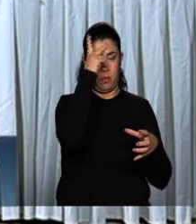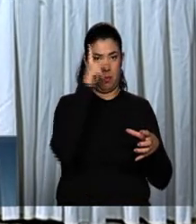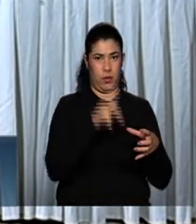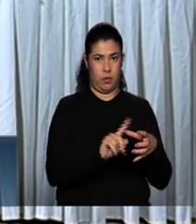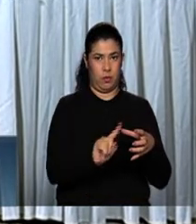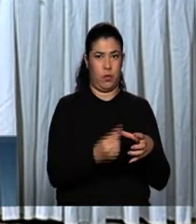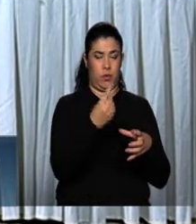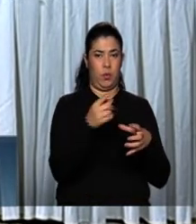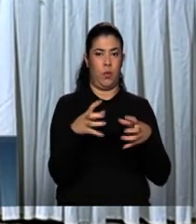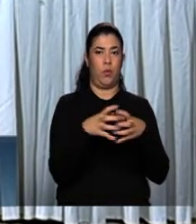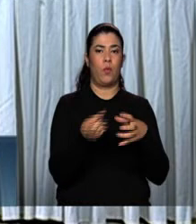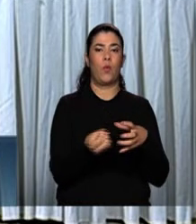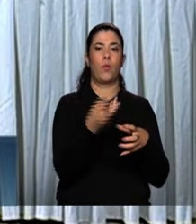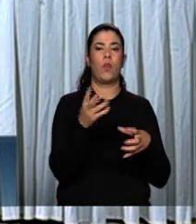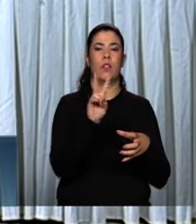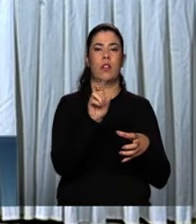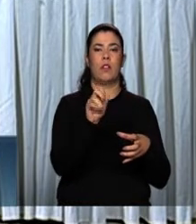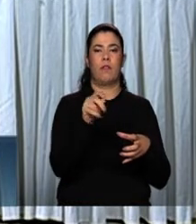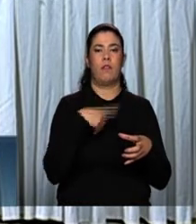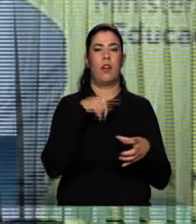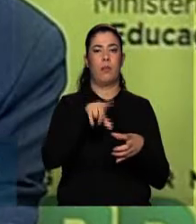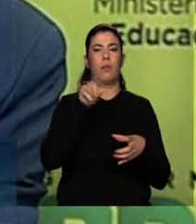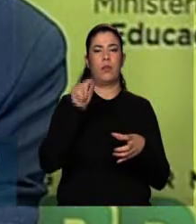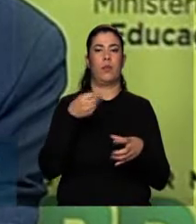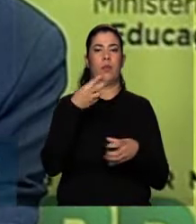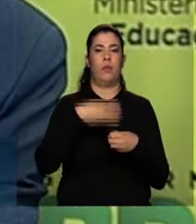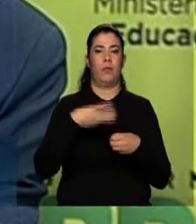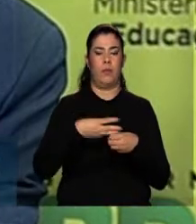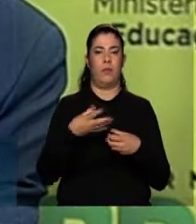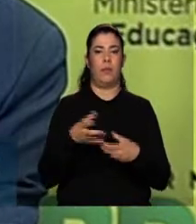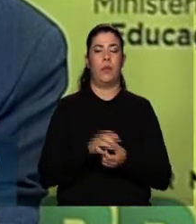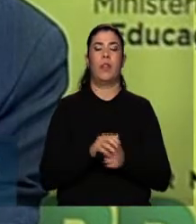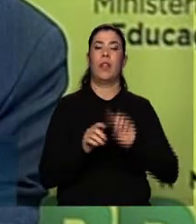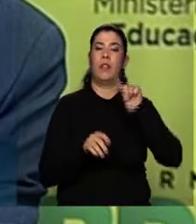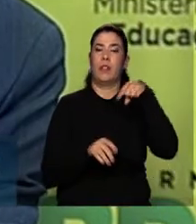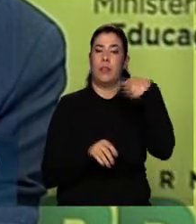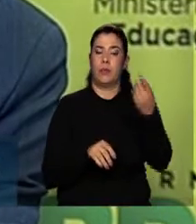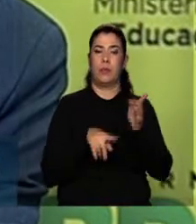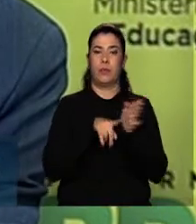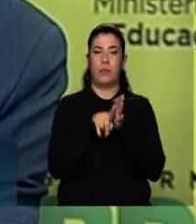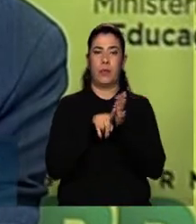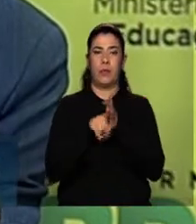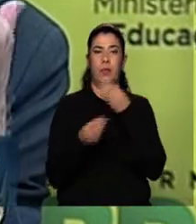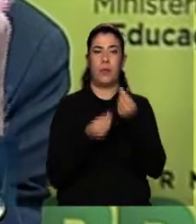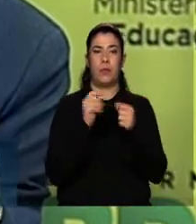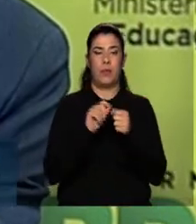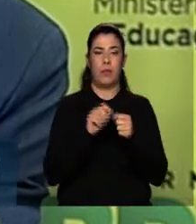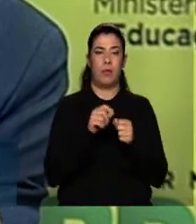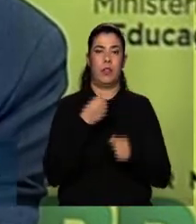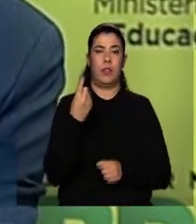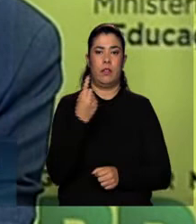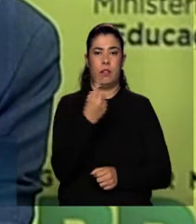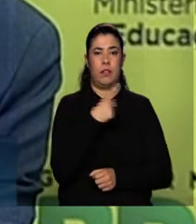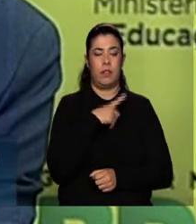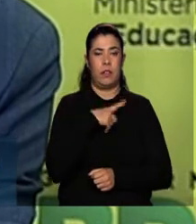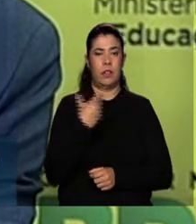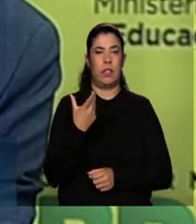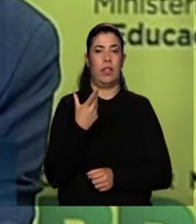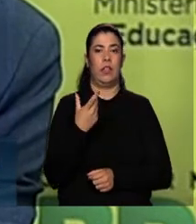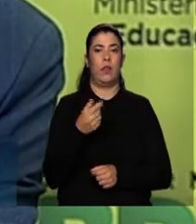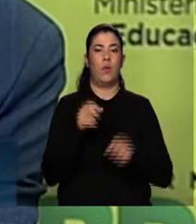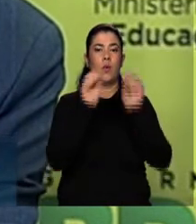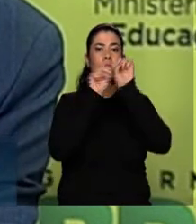selecionar os municípios. Depois disso, você faz uma análise daqueles municípios que têm um aparelho de saúde que